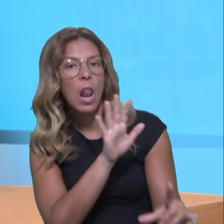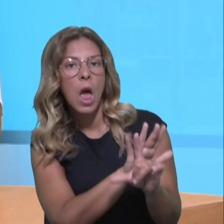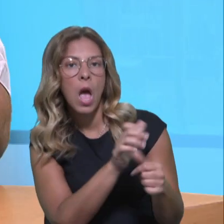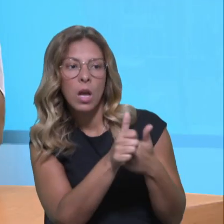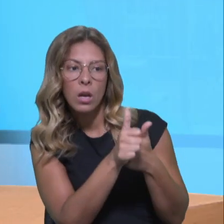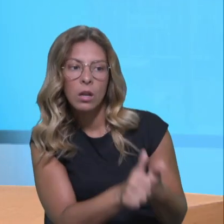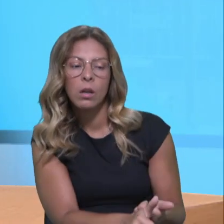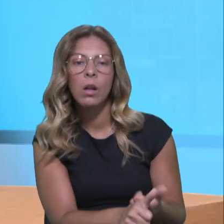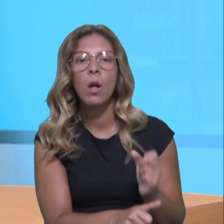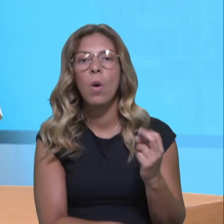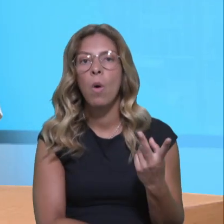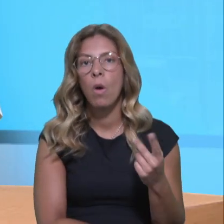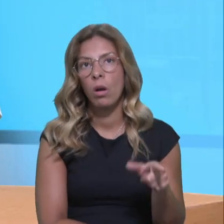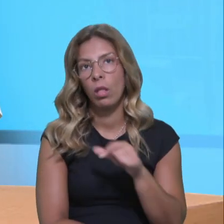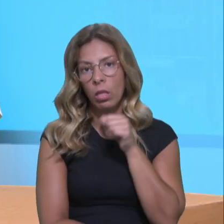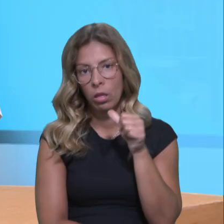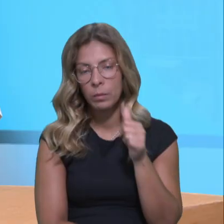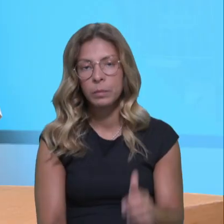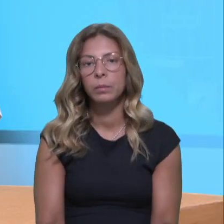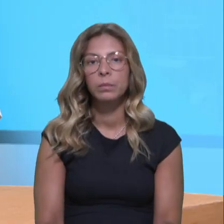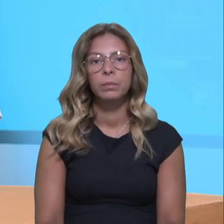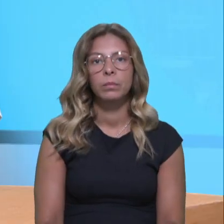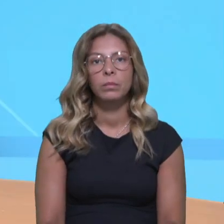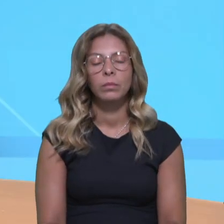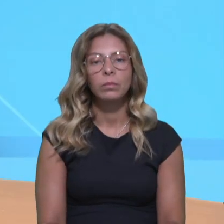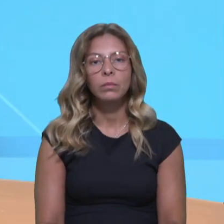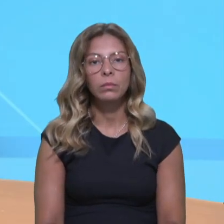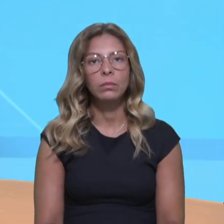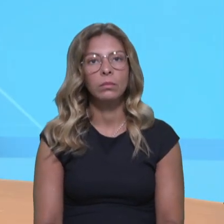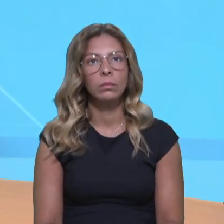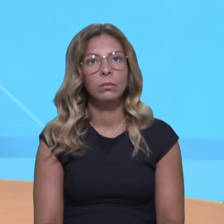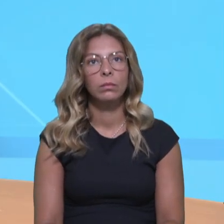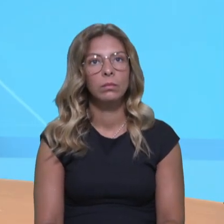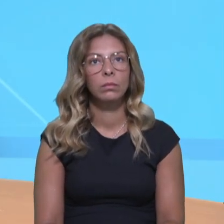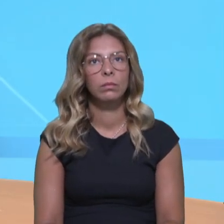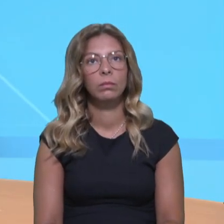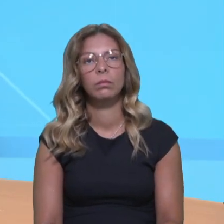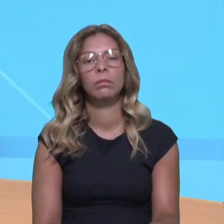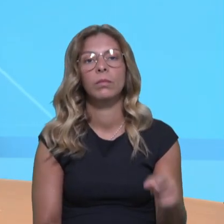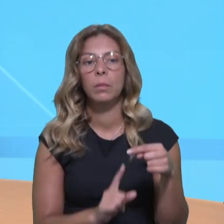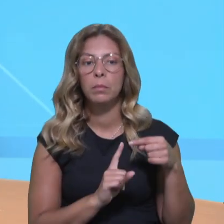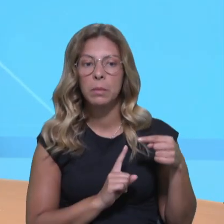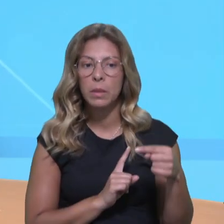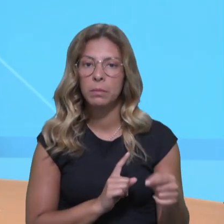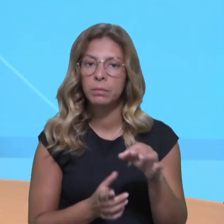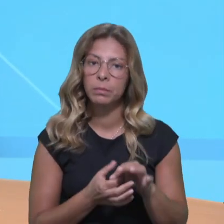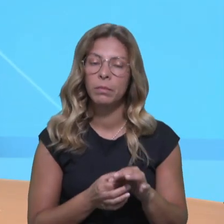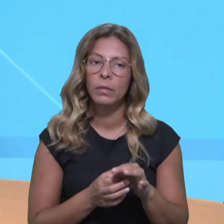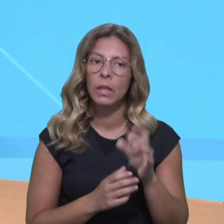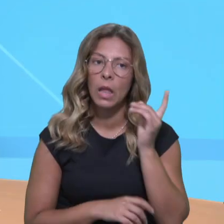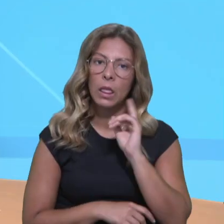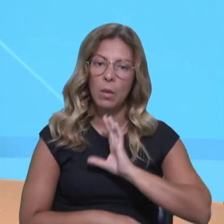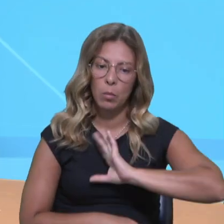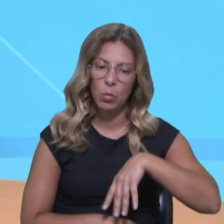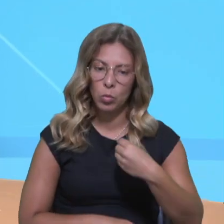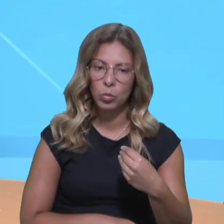seja abraçar a Cristo. E são mensagens que se dirigem também a este Dia Mundial dos Avós e